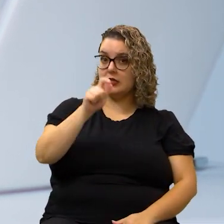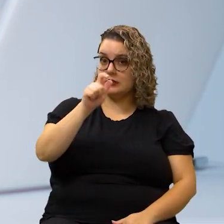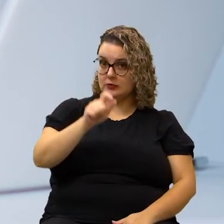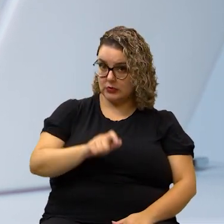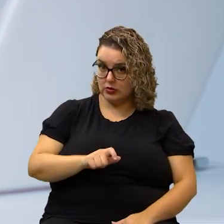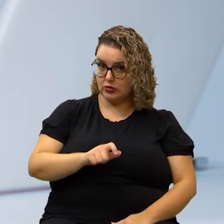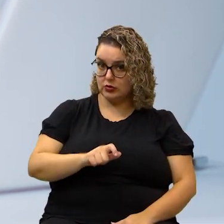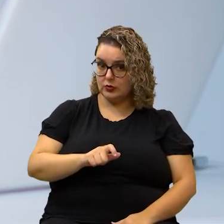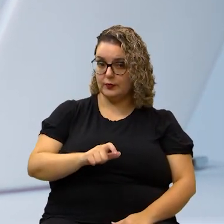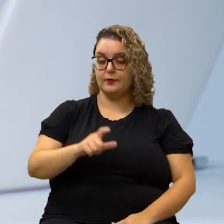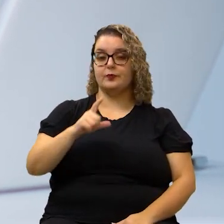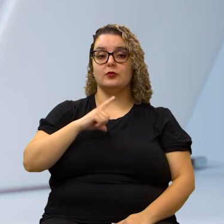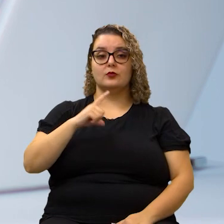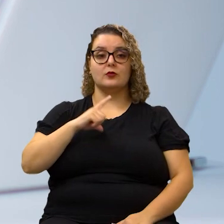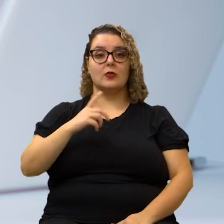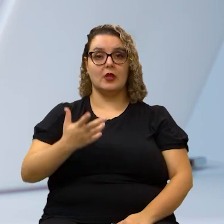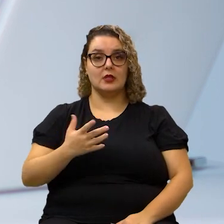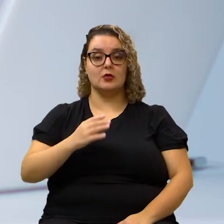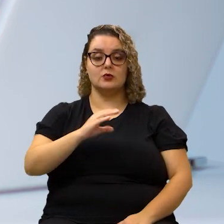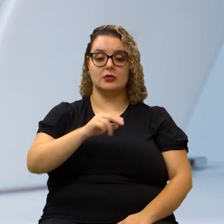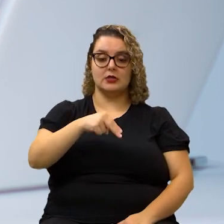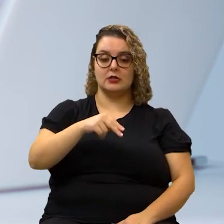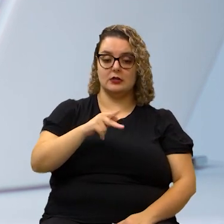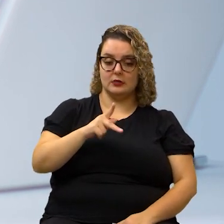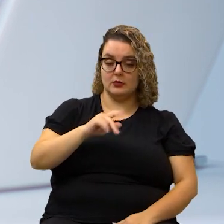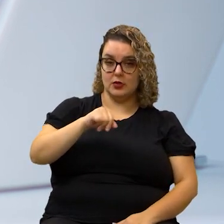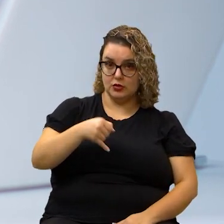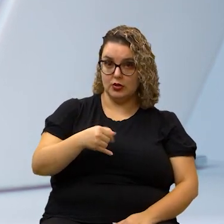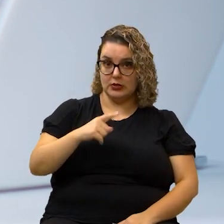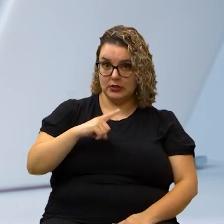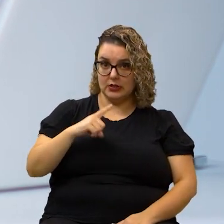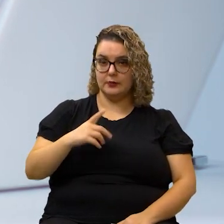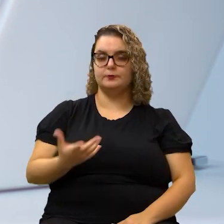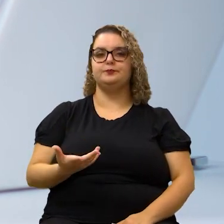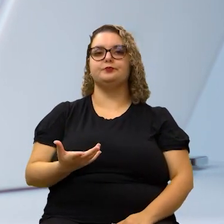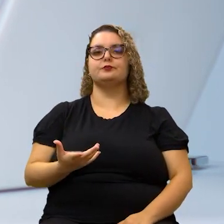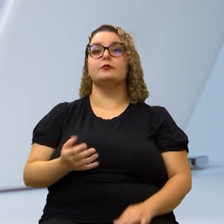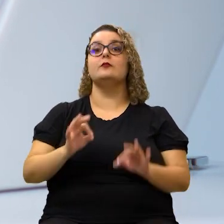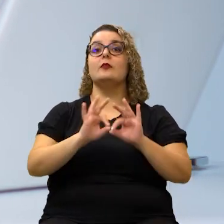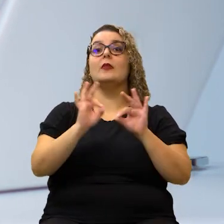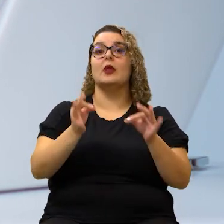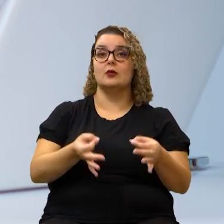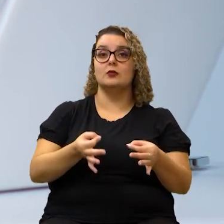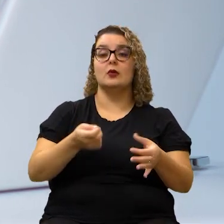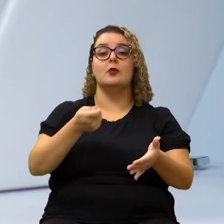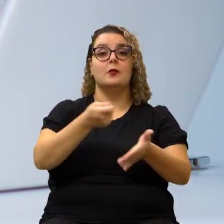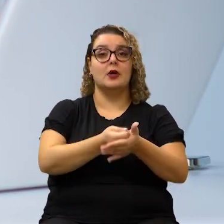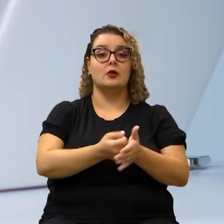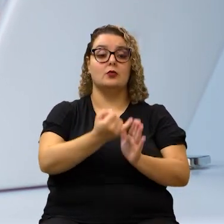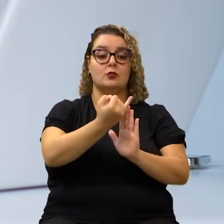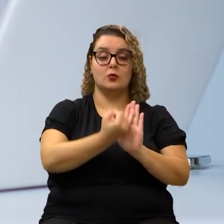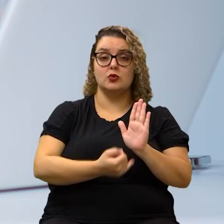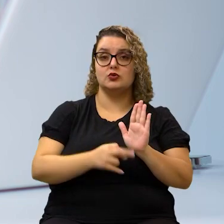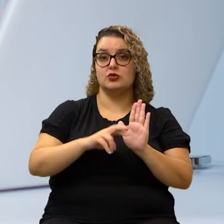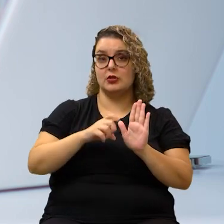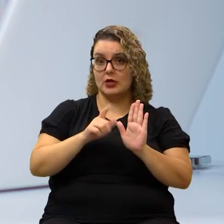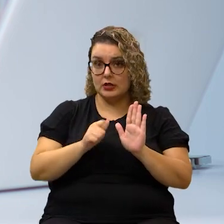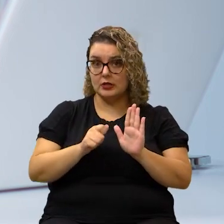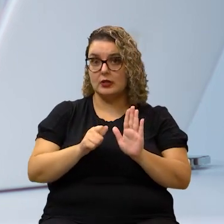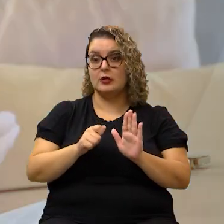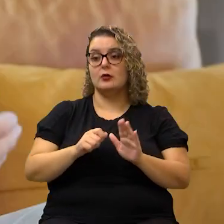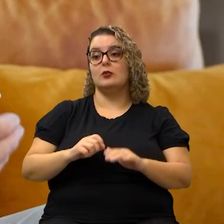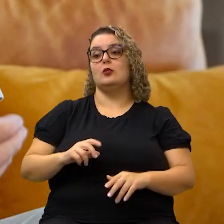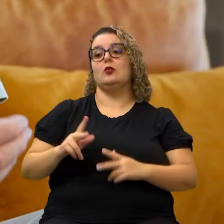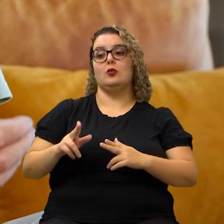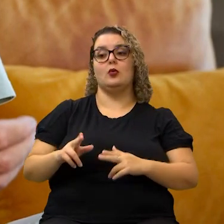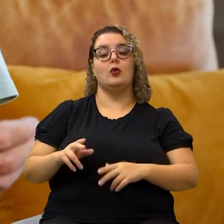pessoa física, que agora tem o seu CNPJ e virou uma pessoa jurídica, através do Simples ela está pagando o imposto de renda, pessoa